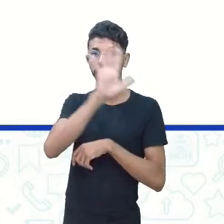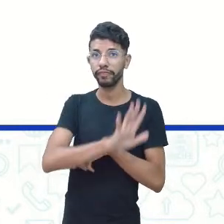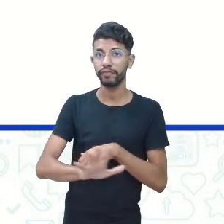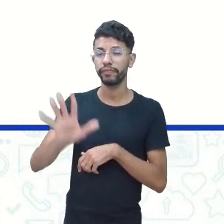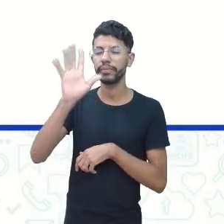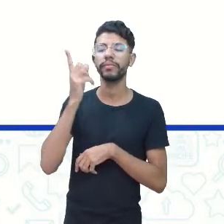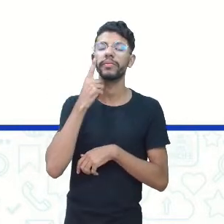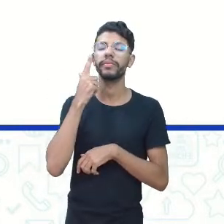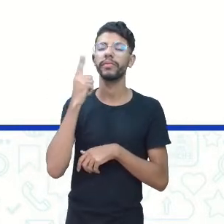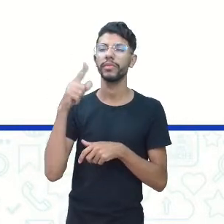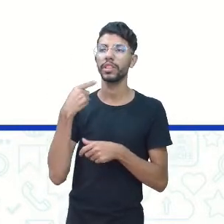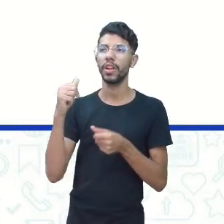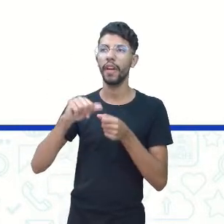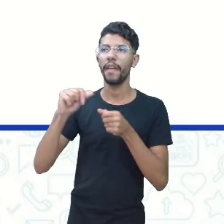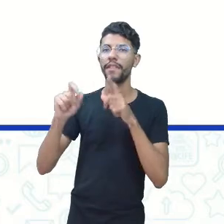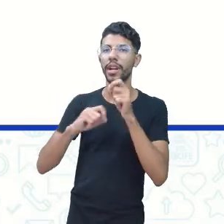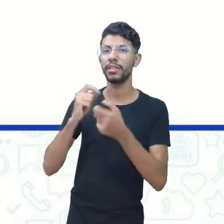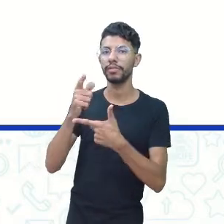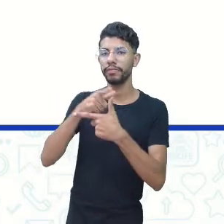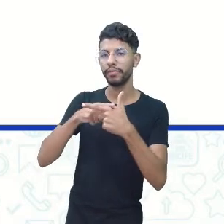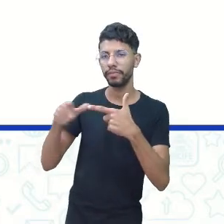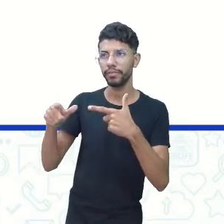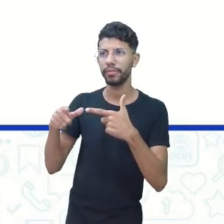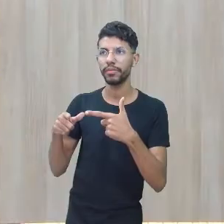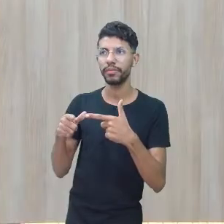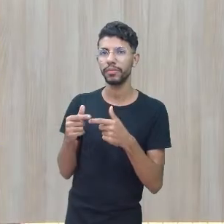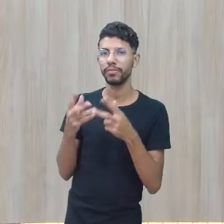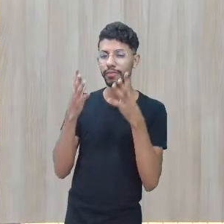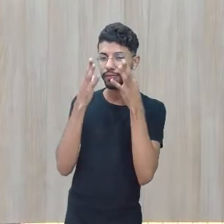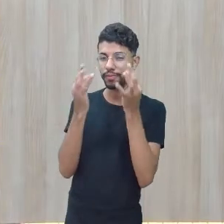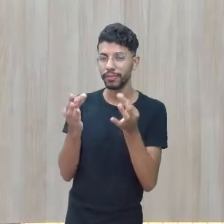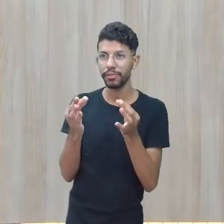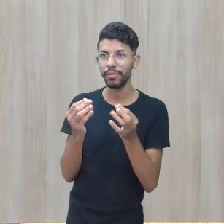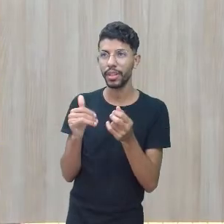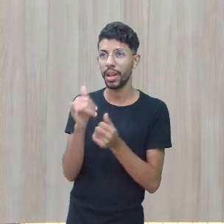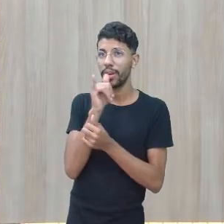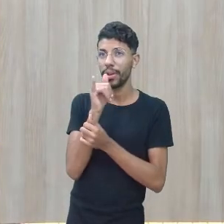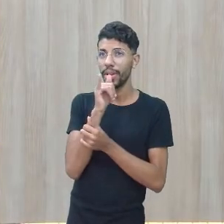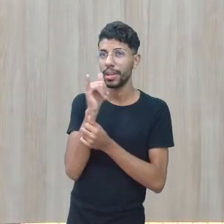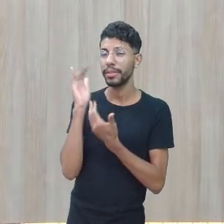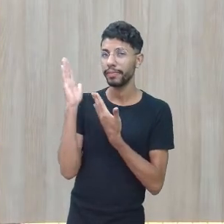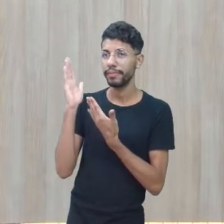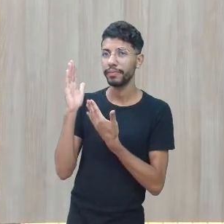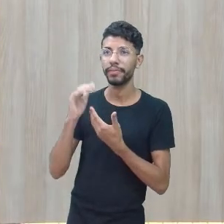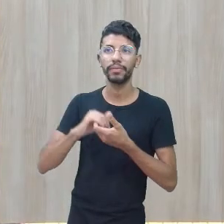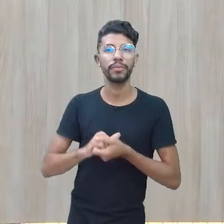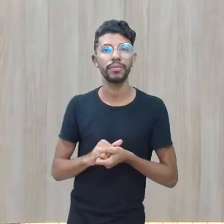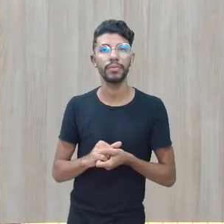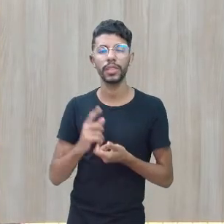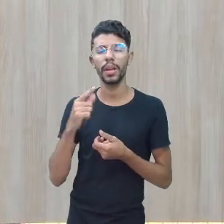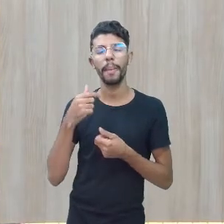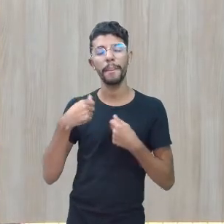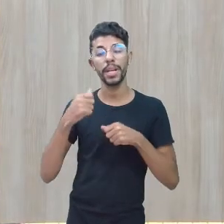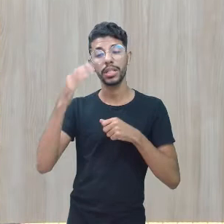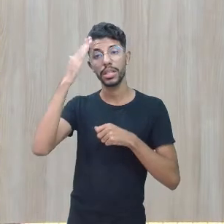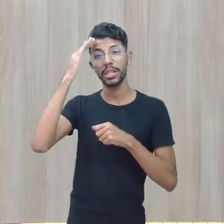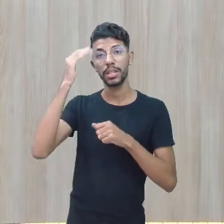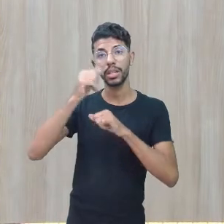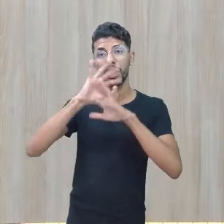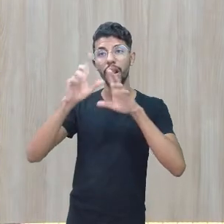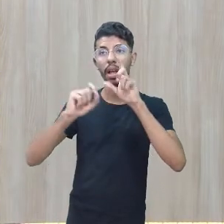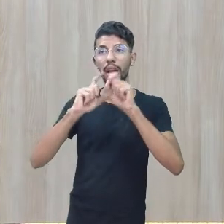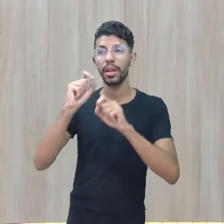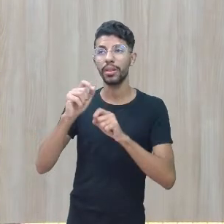Se a gente faz essa divisão prestando atenção no exemplo, eu tenho que entender que a minha